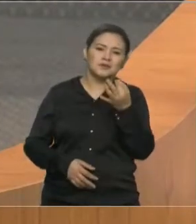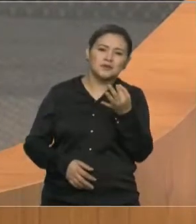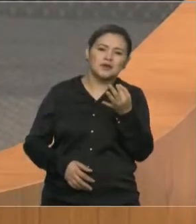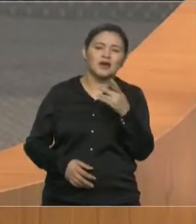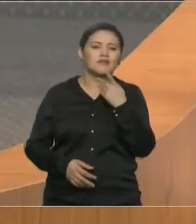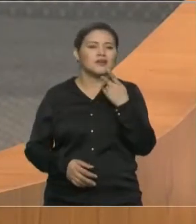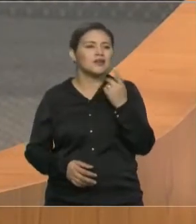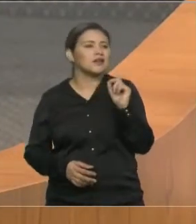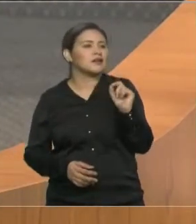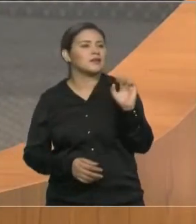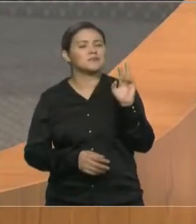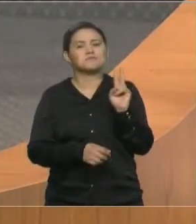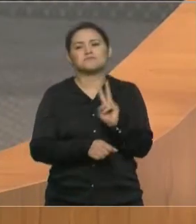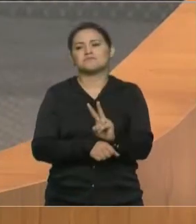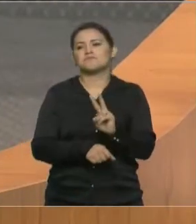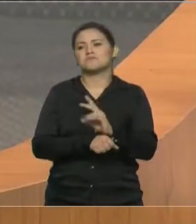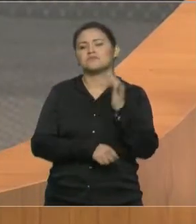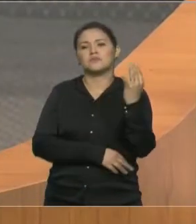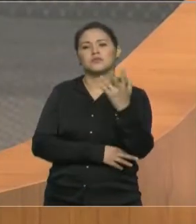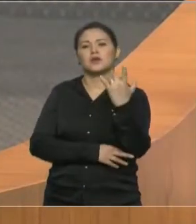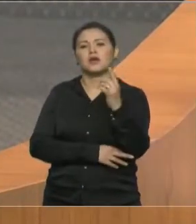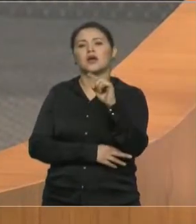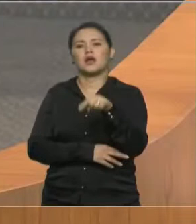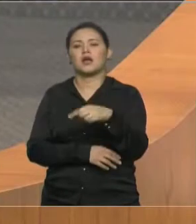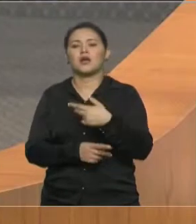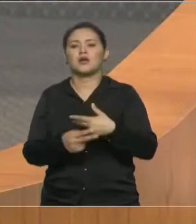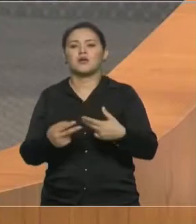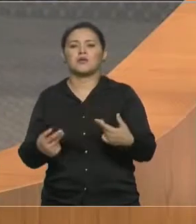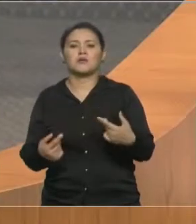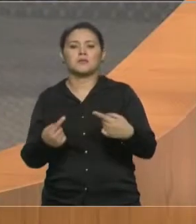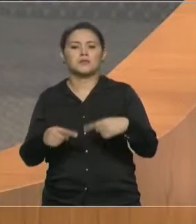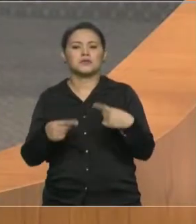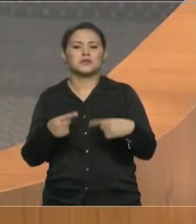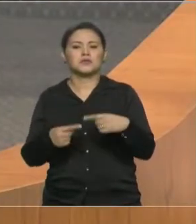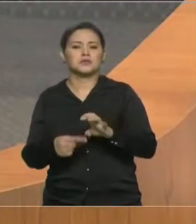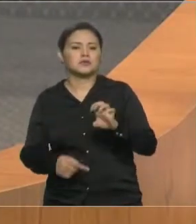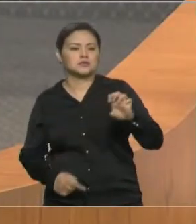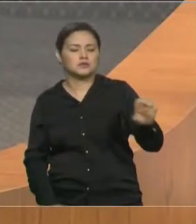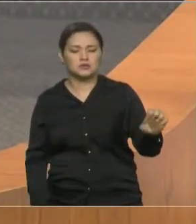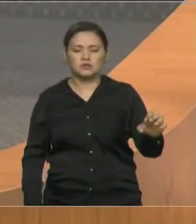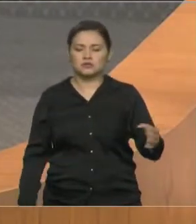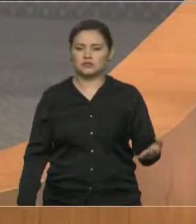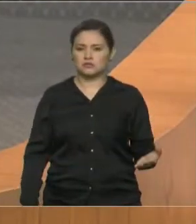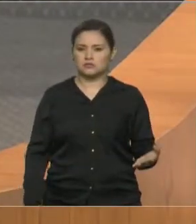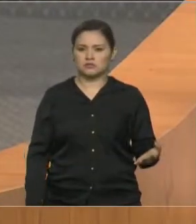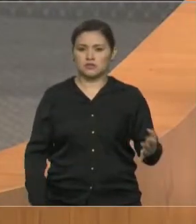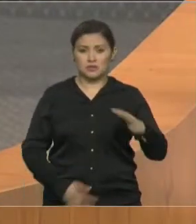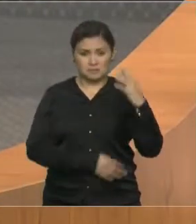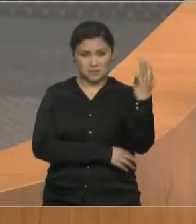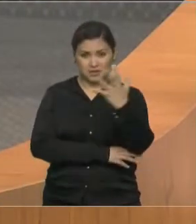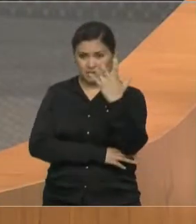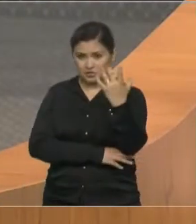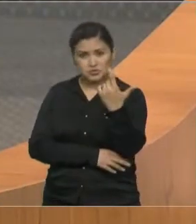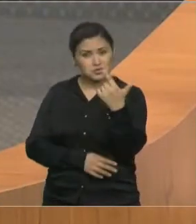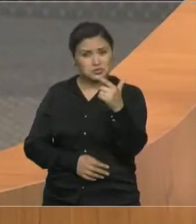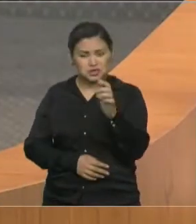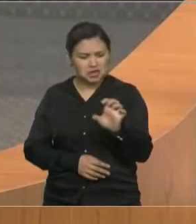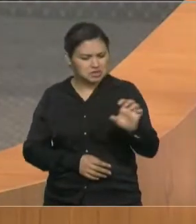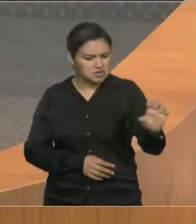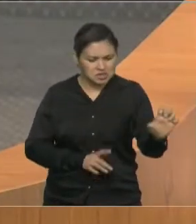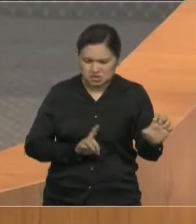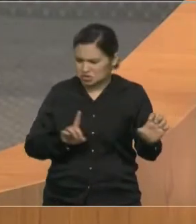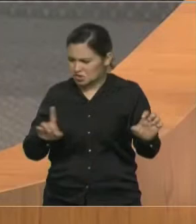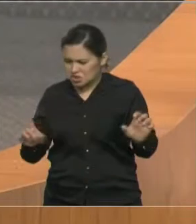recursos naturais é coisa de político de esquerda. A questão ambiental não tem partido, não tem lado, é de todos